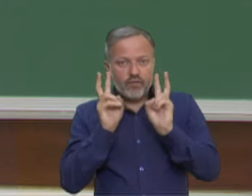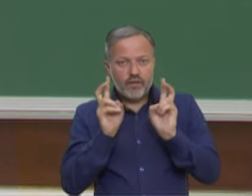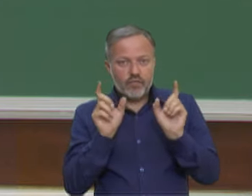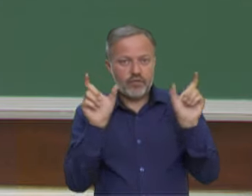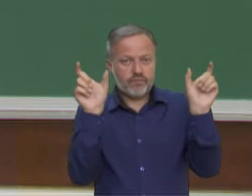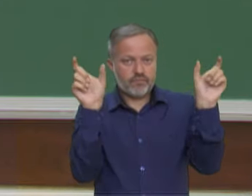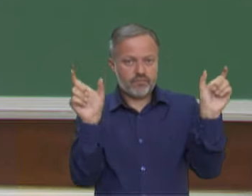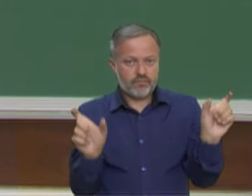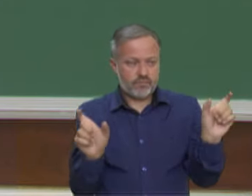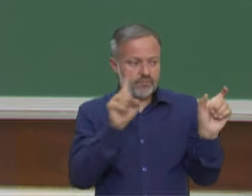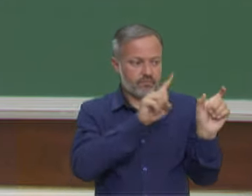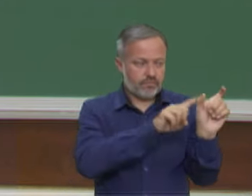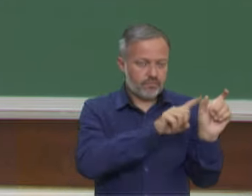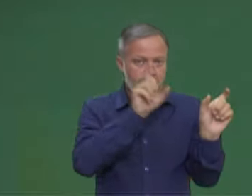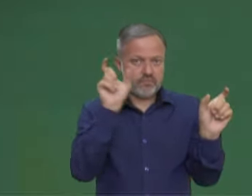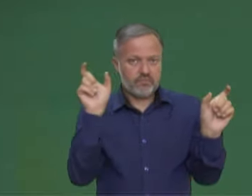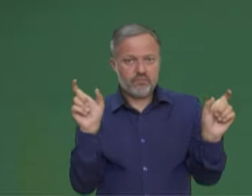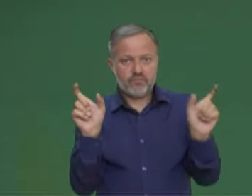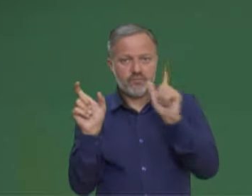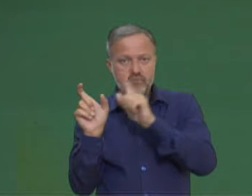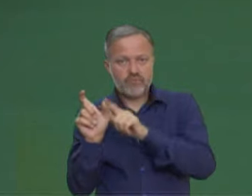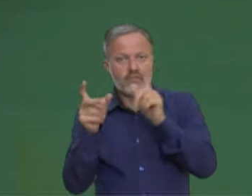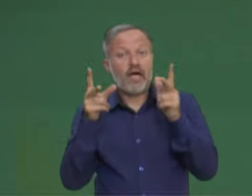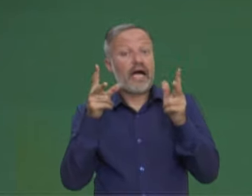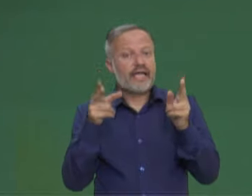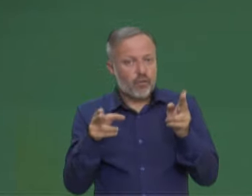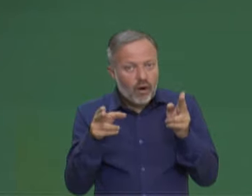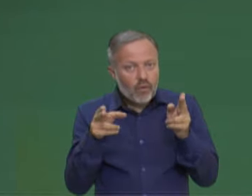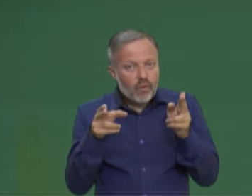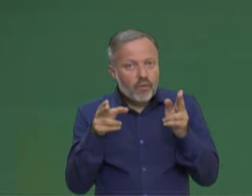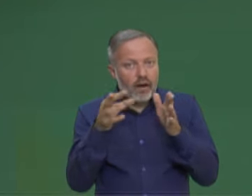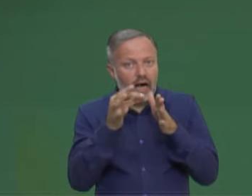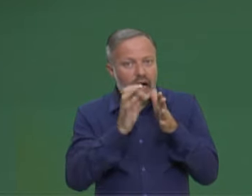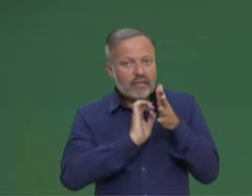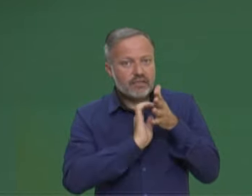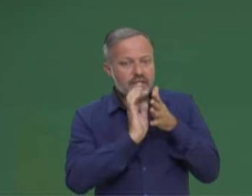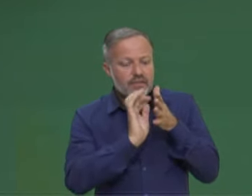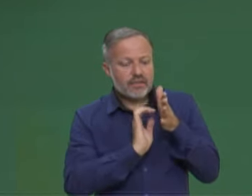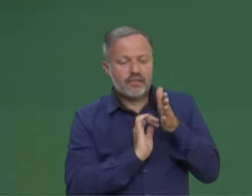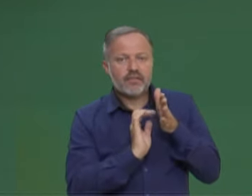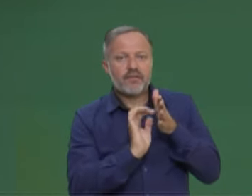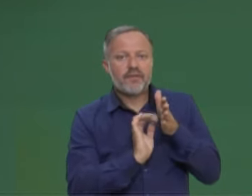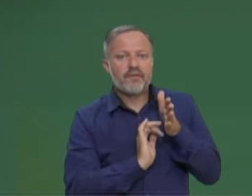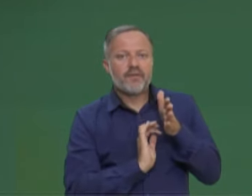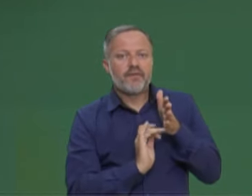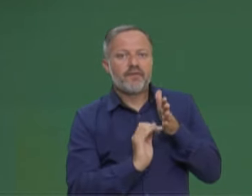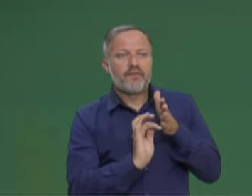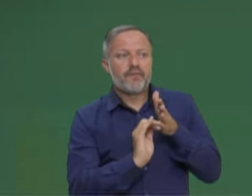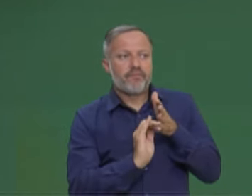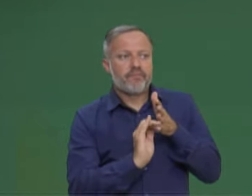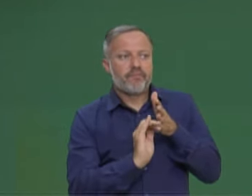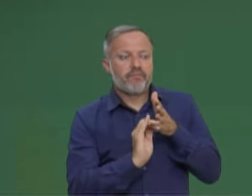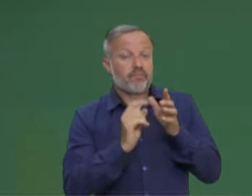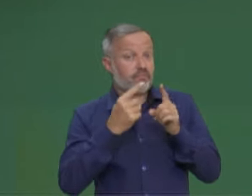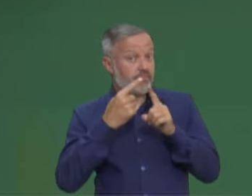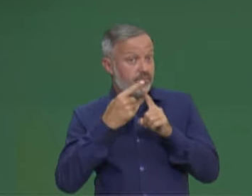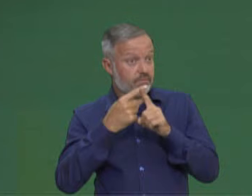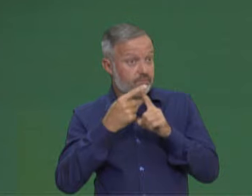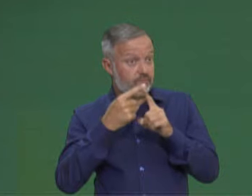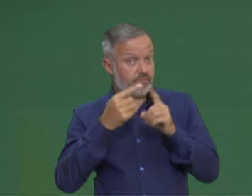e-mail é o mesmo? Tudo vai depender da situação, tudo vai depender do interlocutor. Porque aqui, ó, se a gente